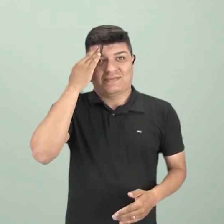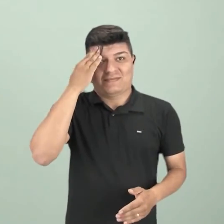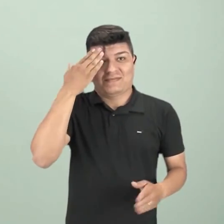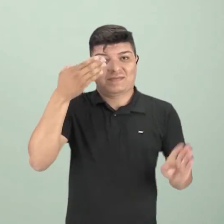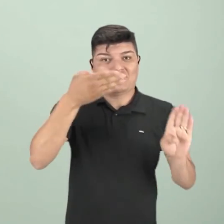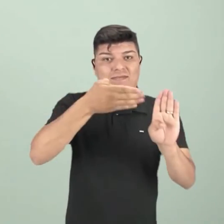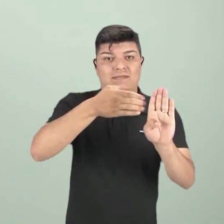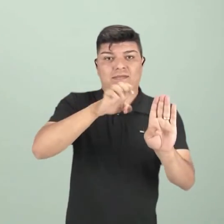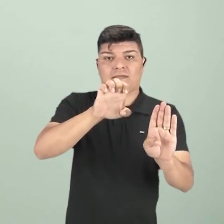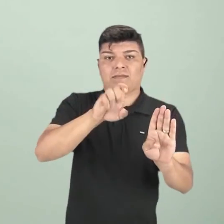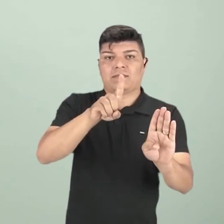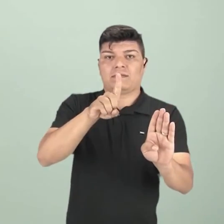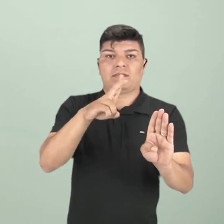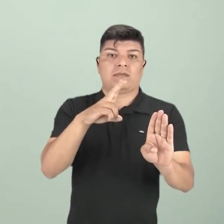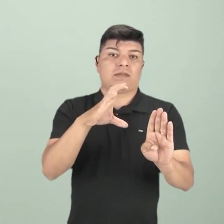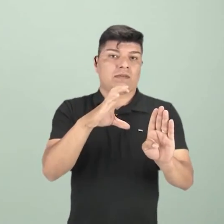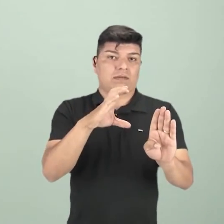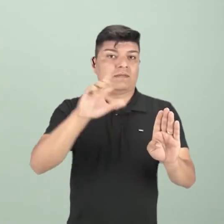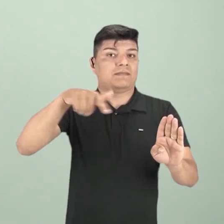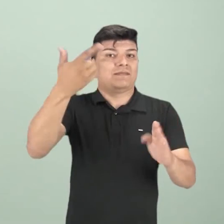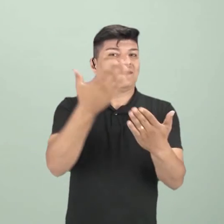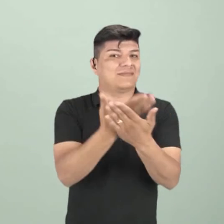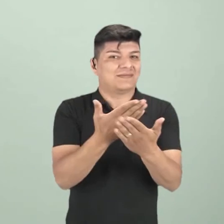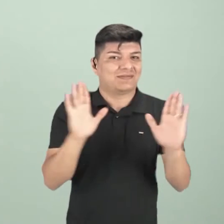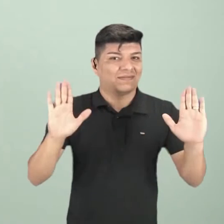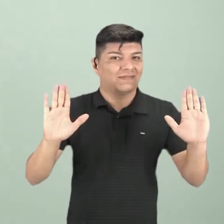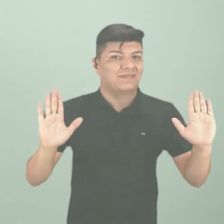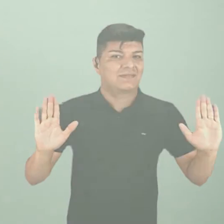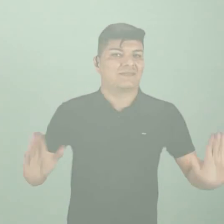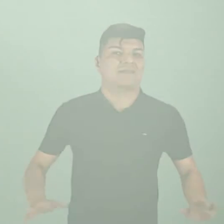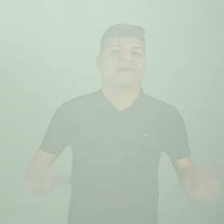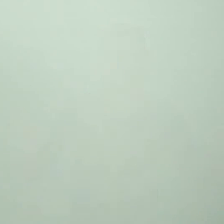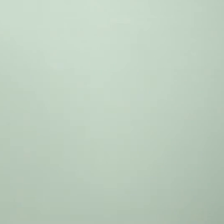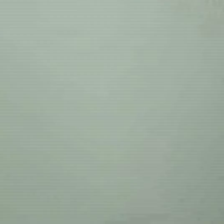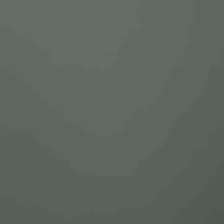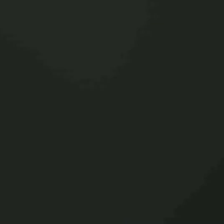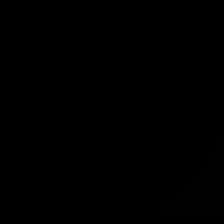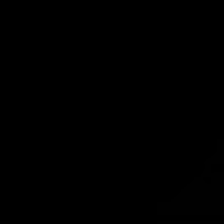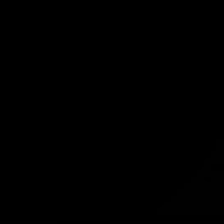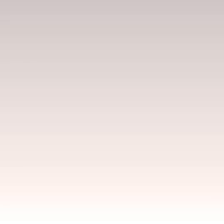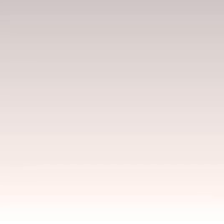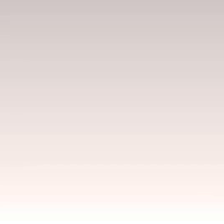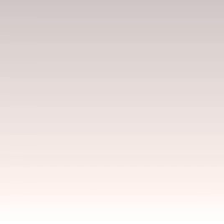Acesse a plataforma Eduque e até a próxima aula. Tchau, até mais!